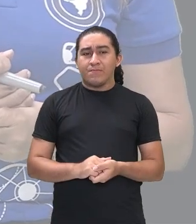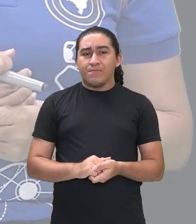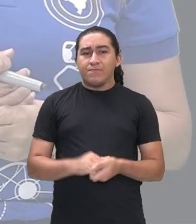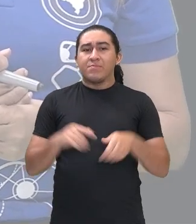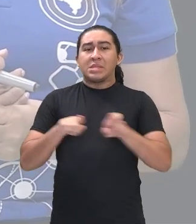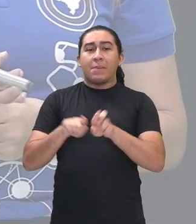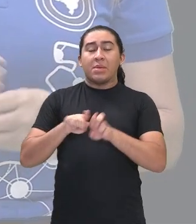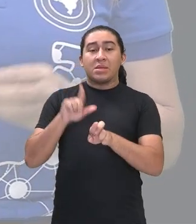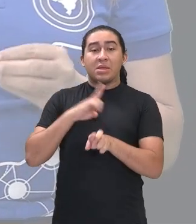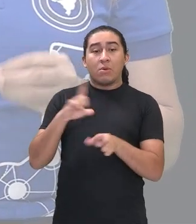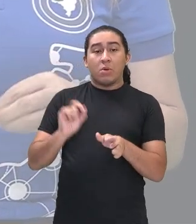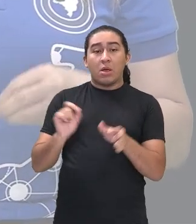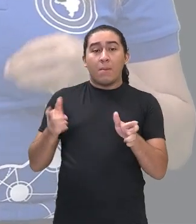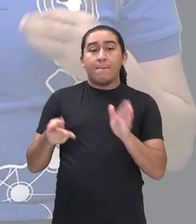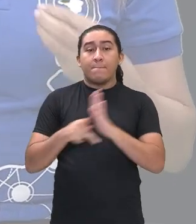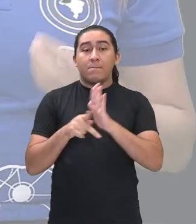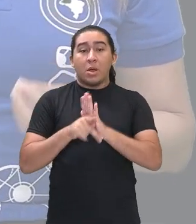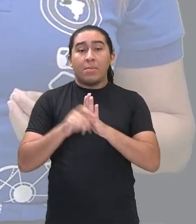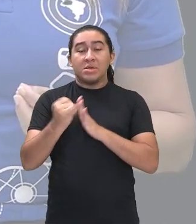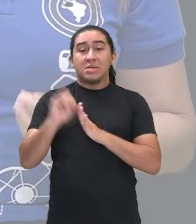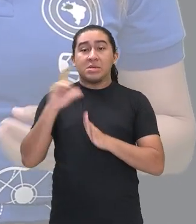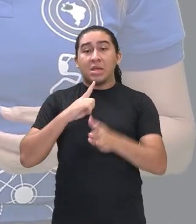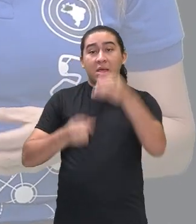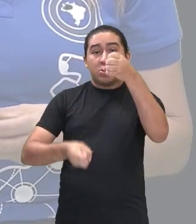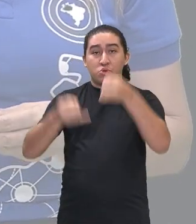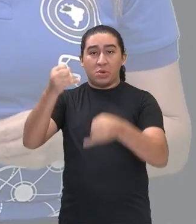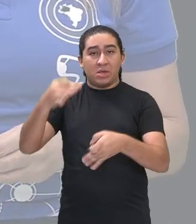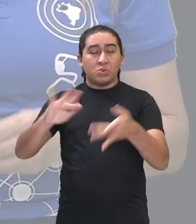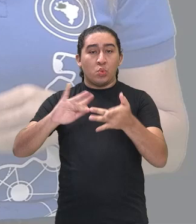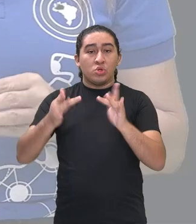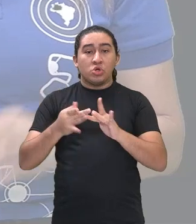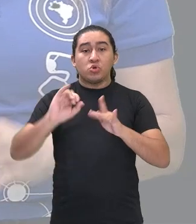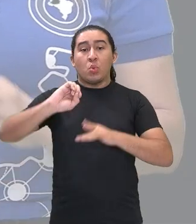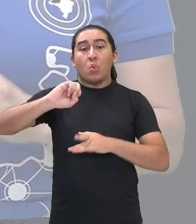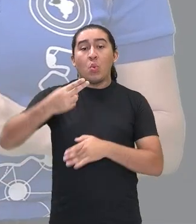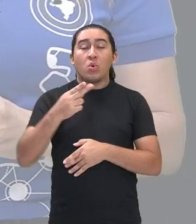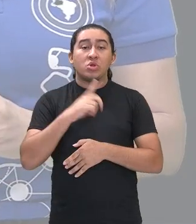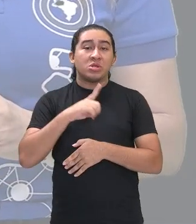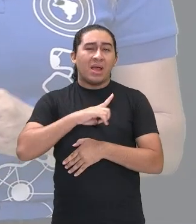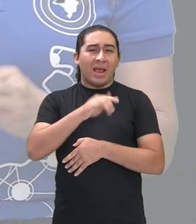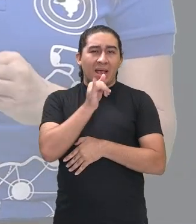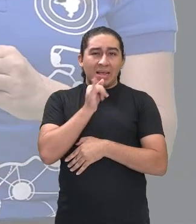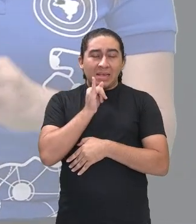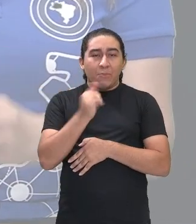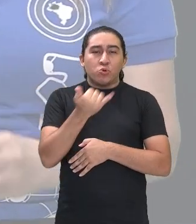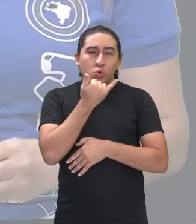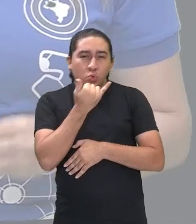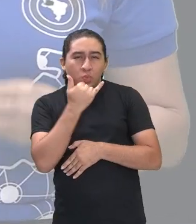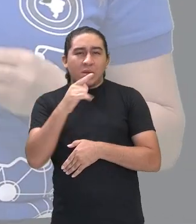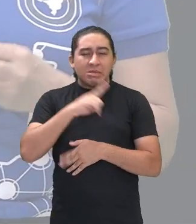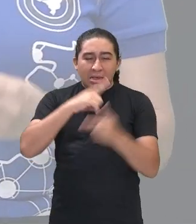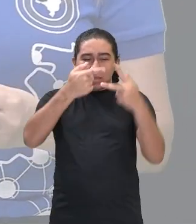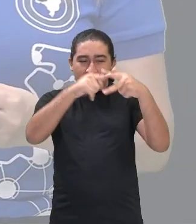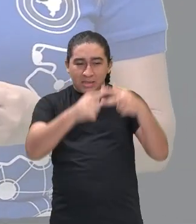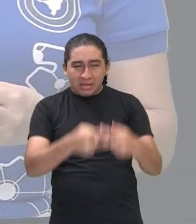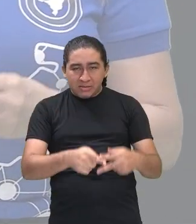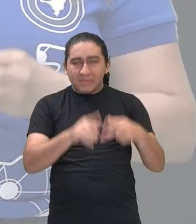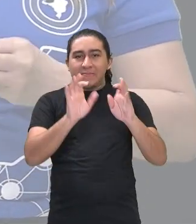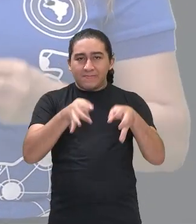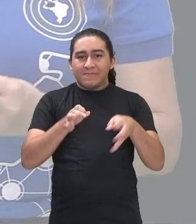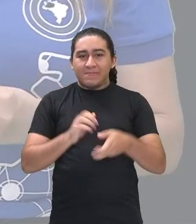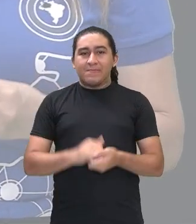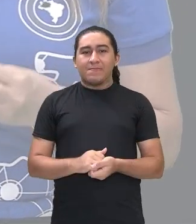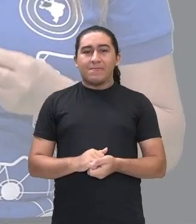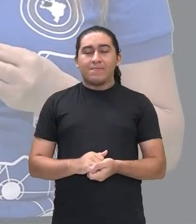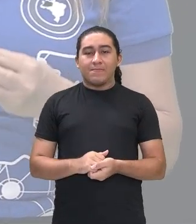isolar expressões explicativas ou retificativas. Você quer retificar,